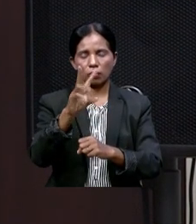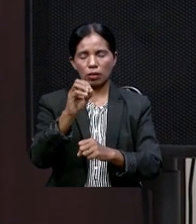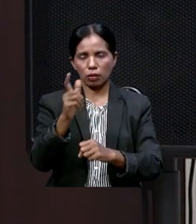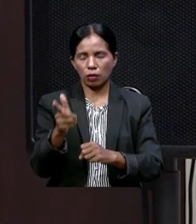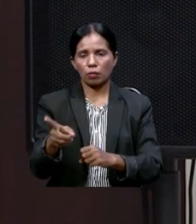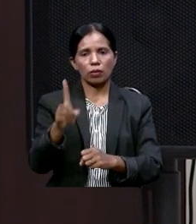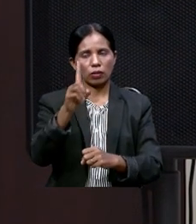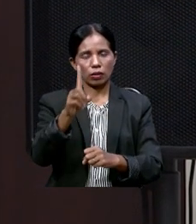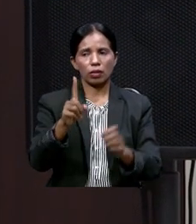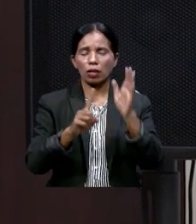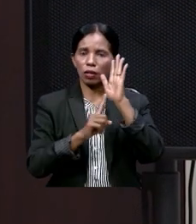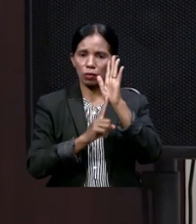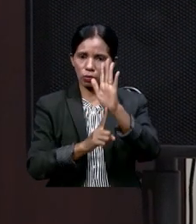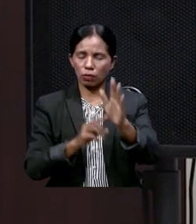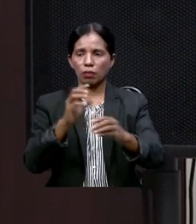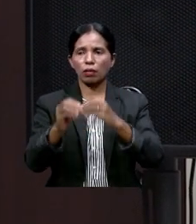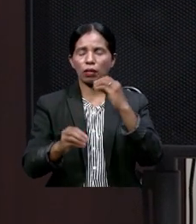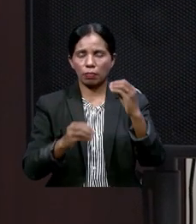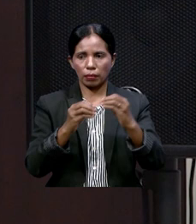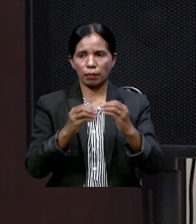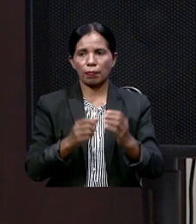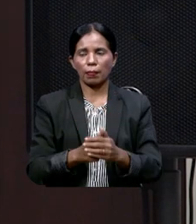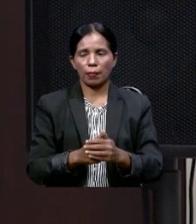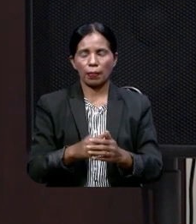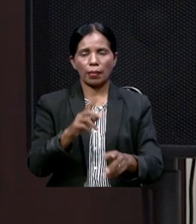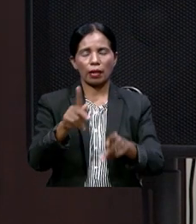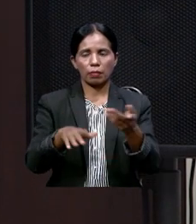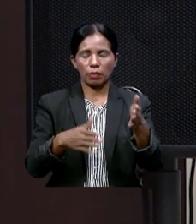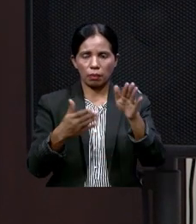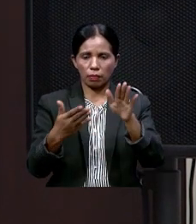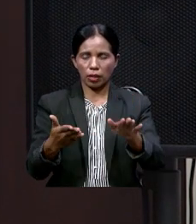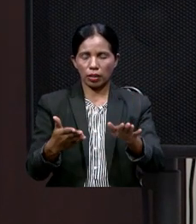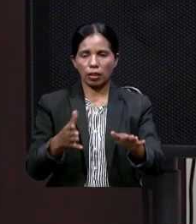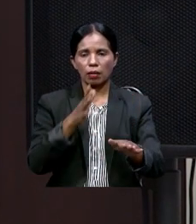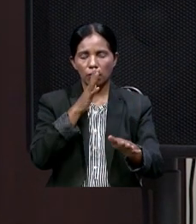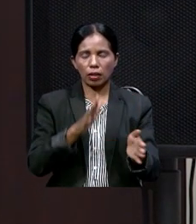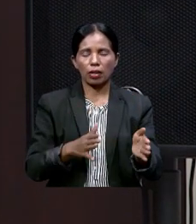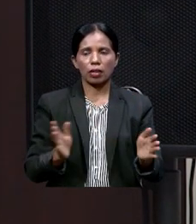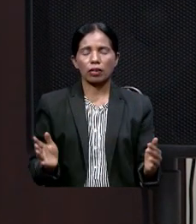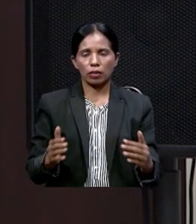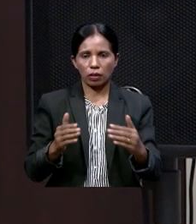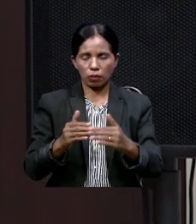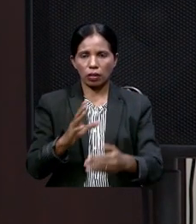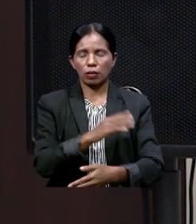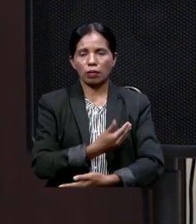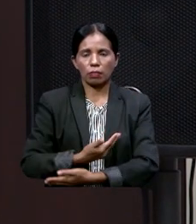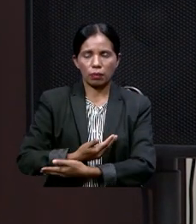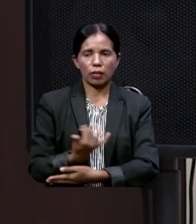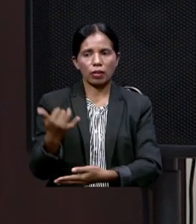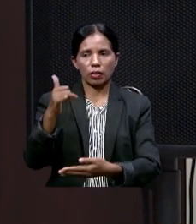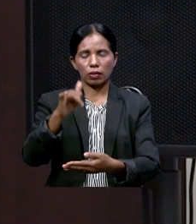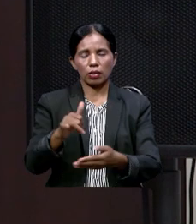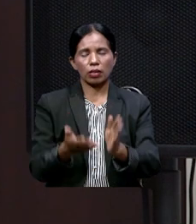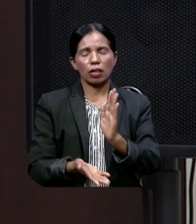ita hatud katak. Tasa modalita de inan isin dua o neonatu sida